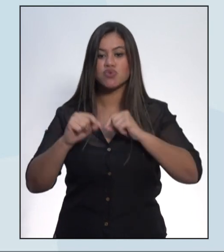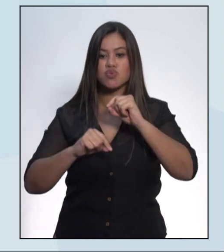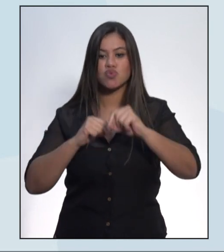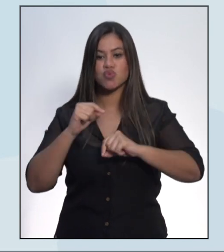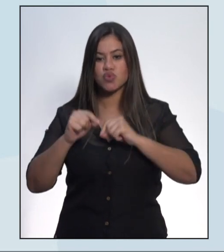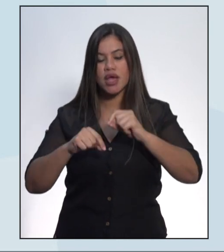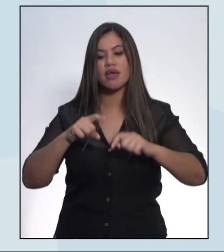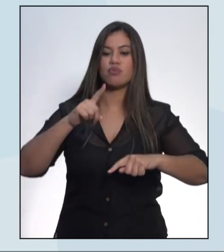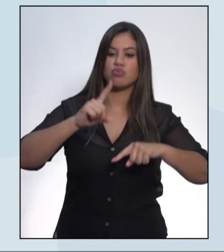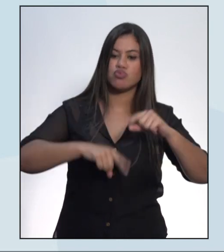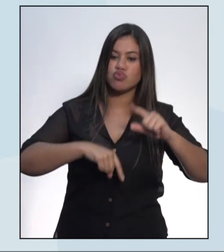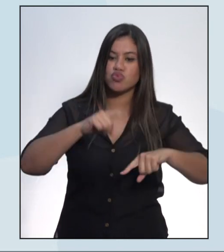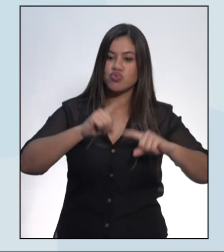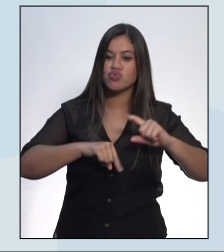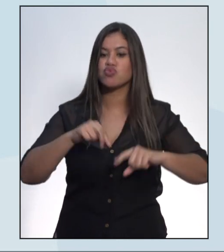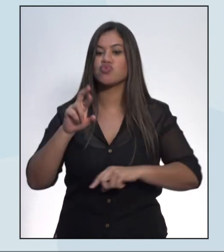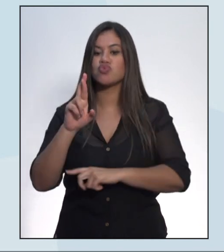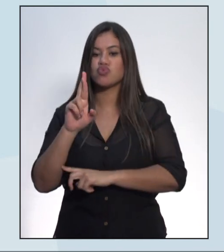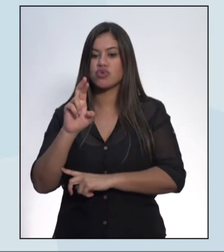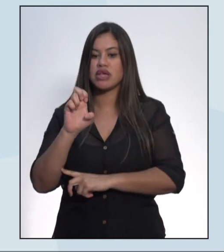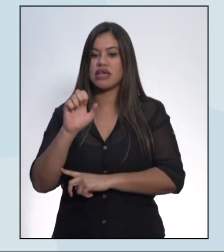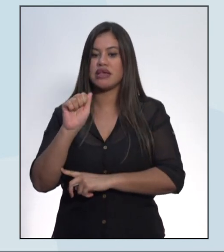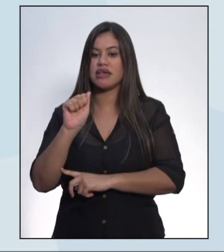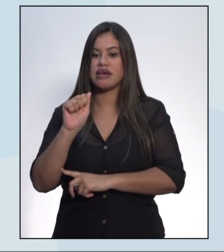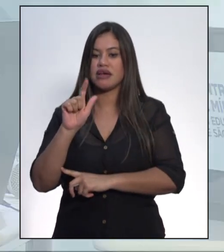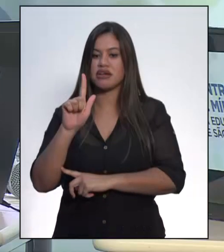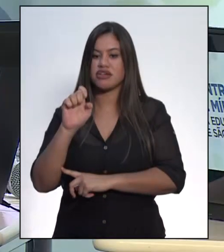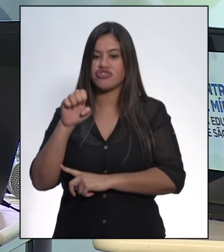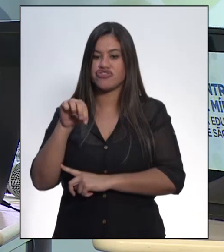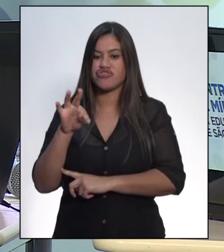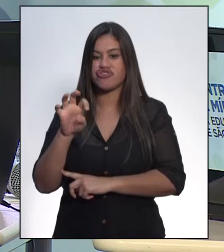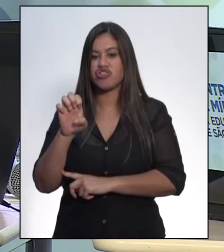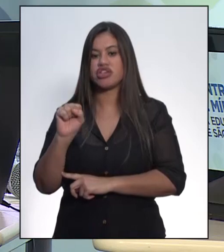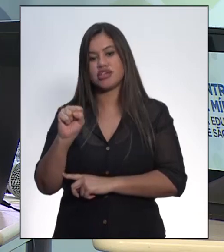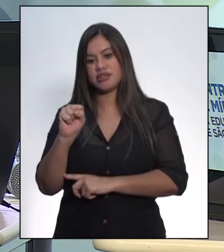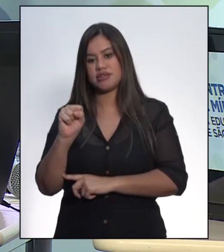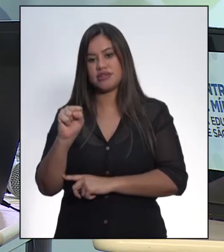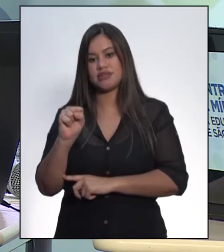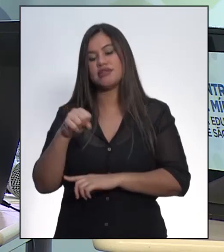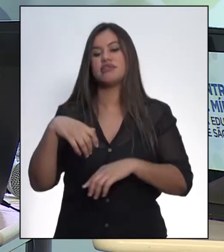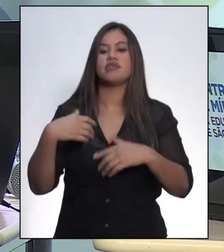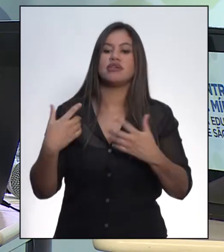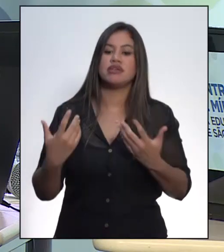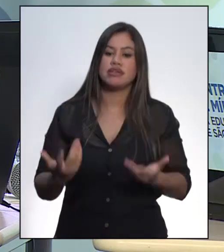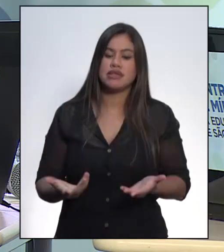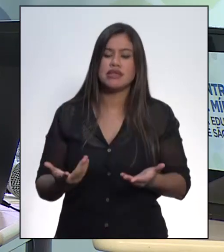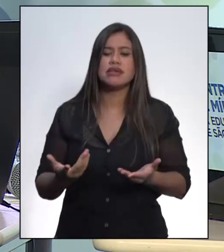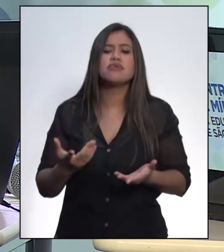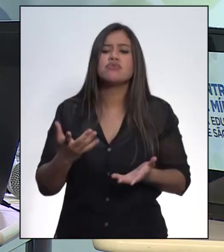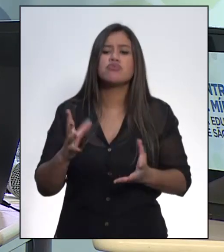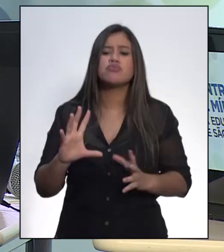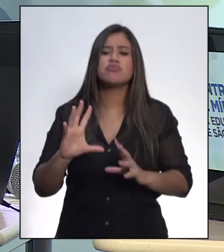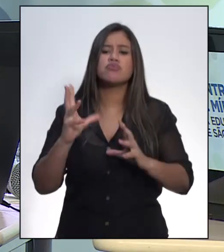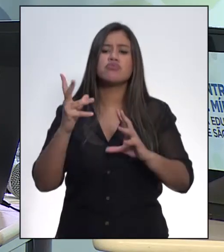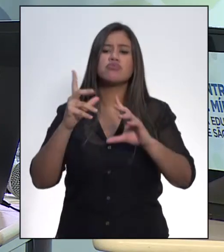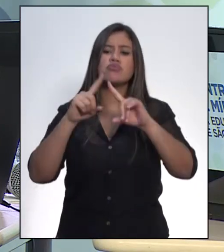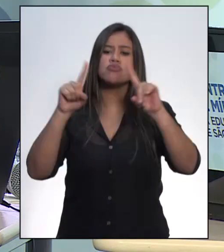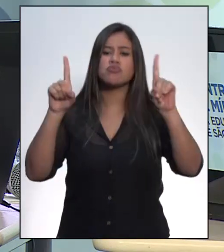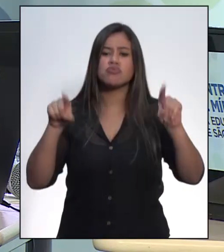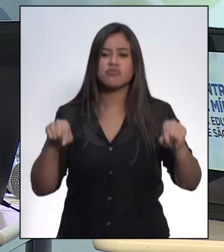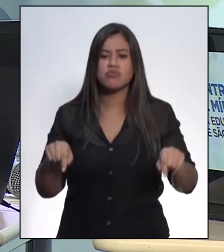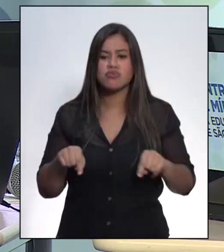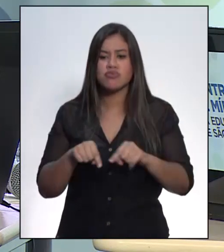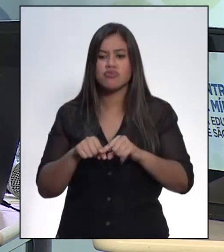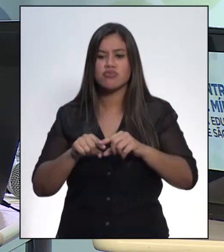e produtos. Então, ela vai acontecer só em reações que são reversíveis. E quando que essa reação reversível ela entra